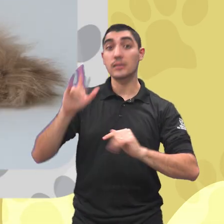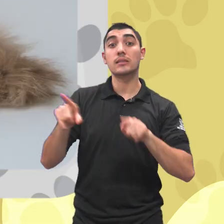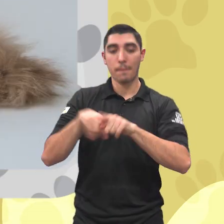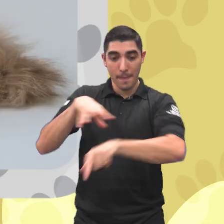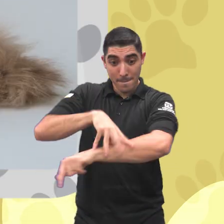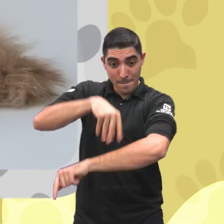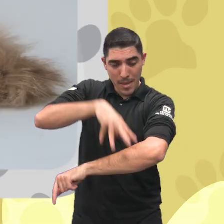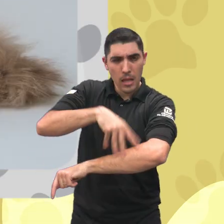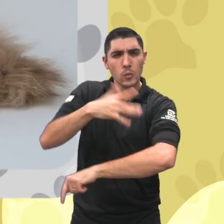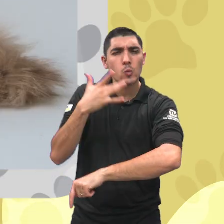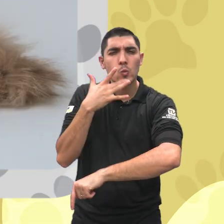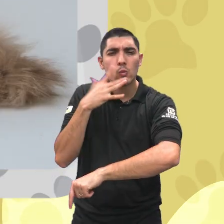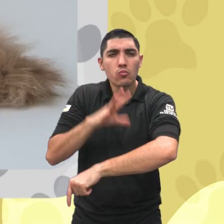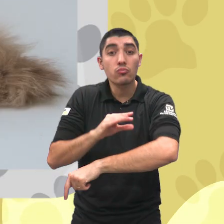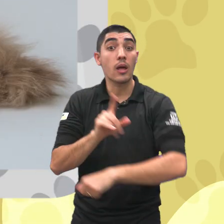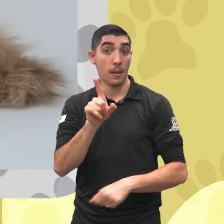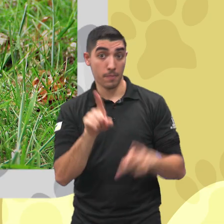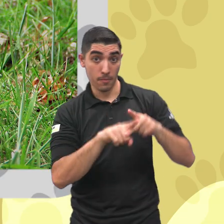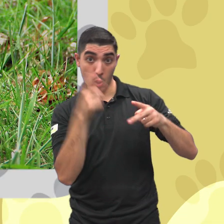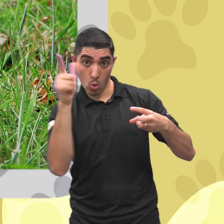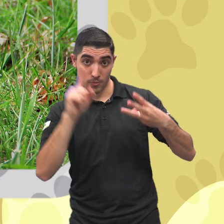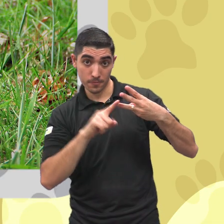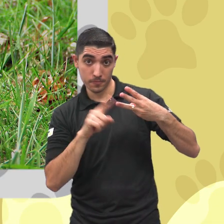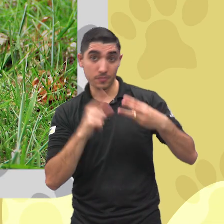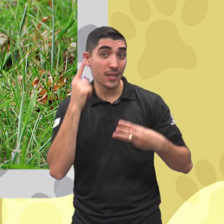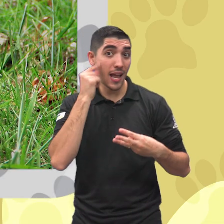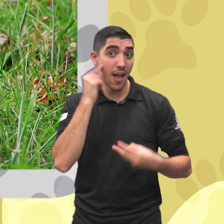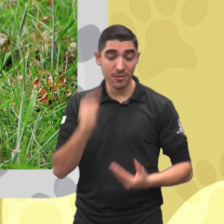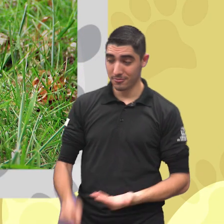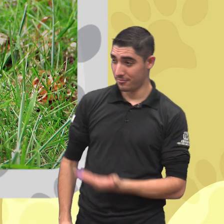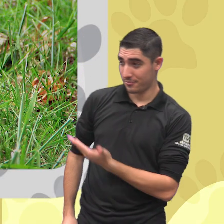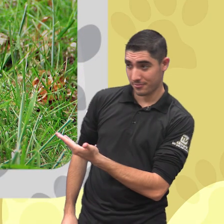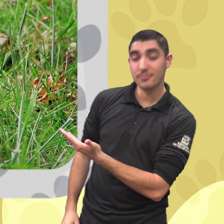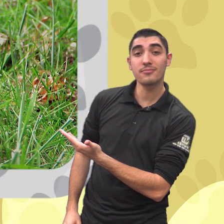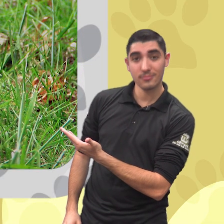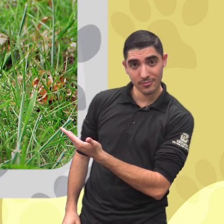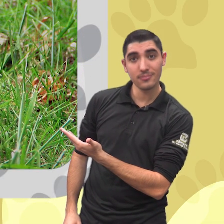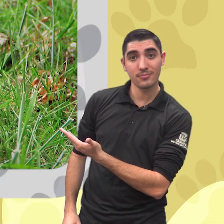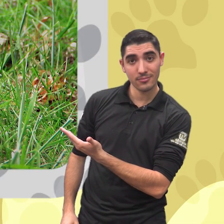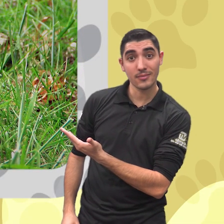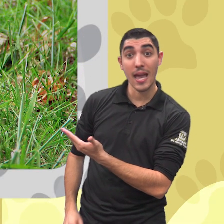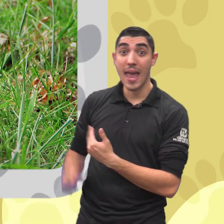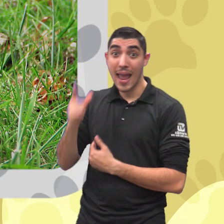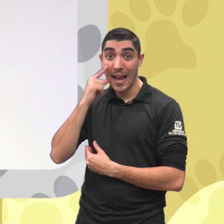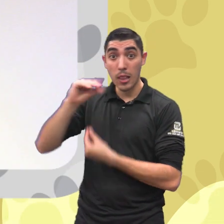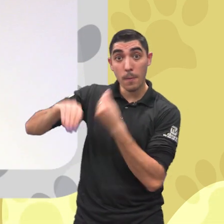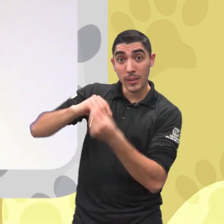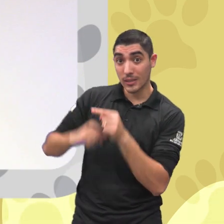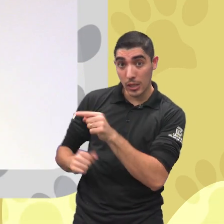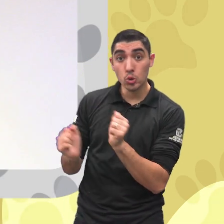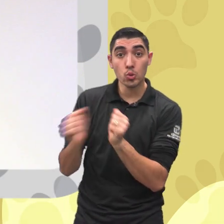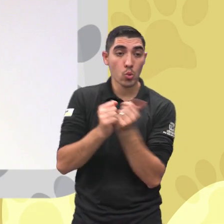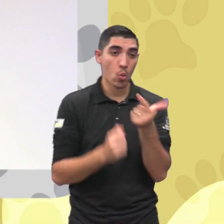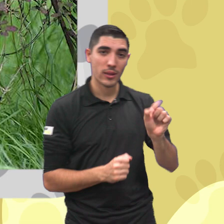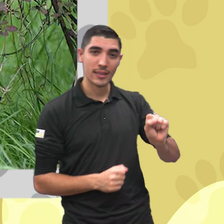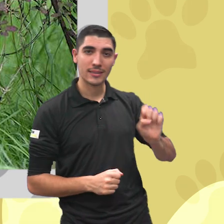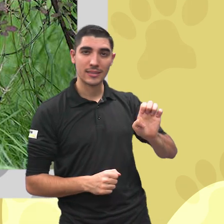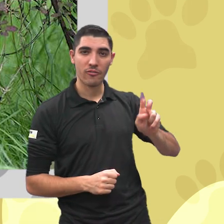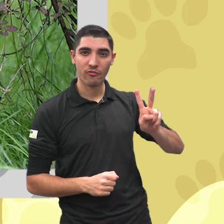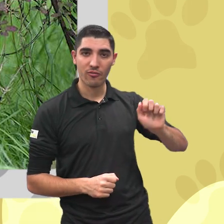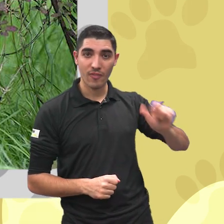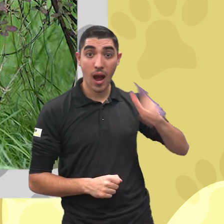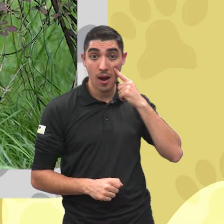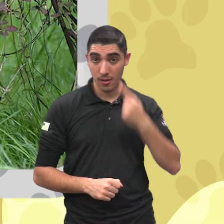uma pelagem longa e macia. E o exótico Savannah é o resultado do cruzamento do gato doméstico e o